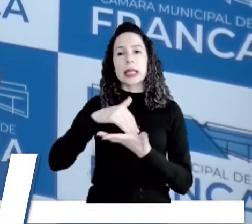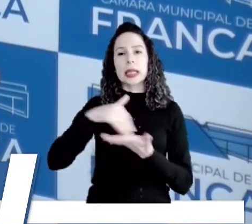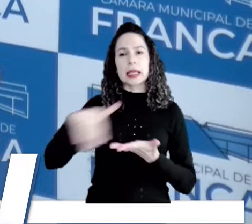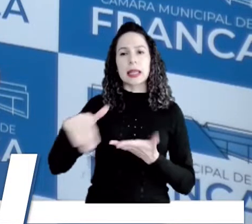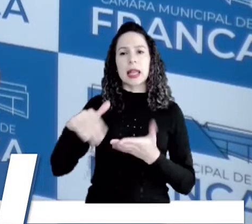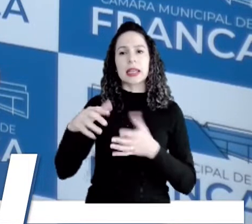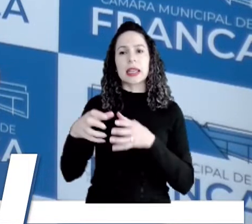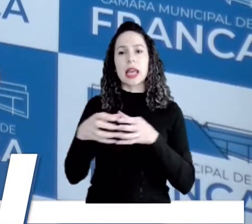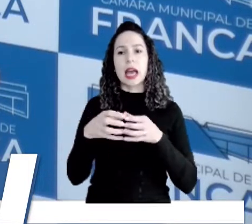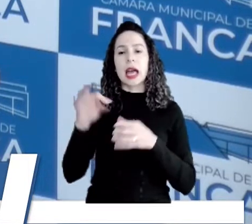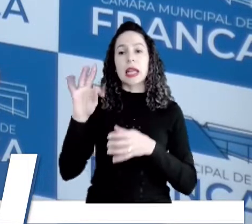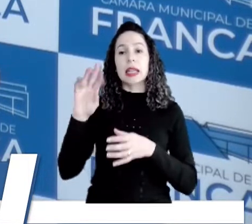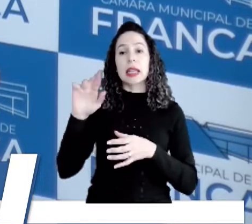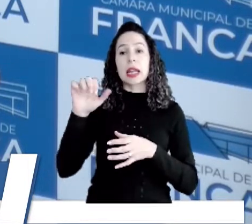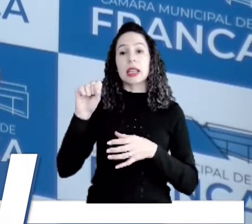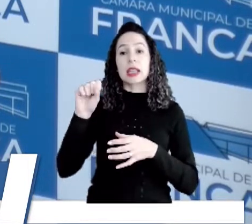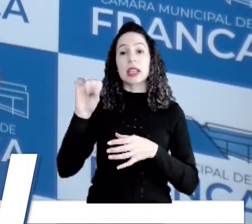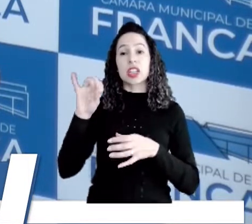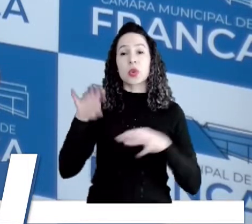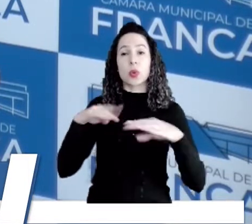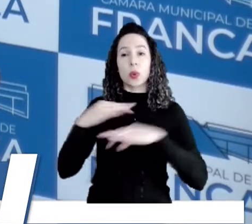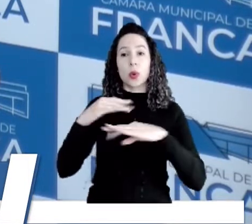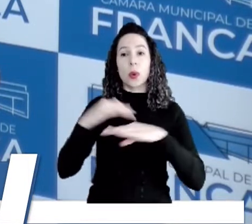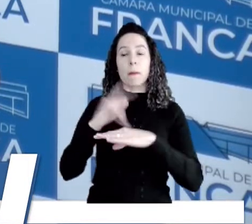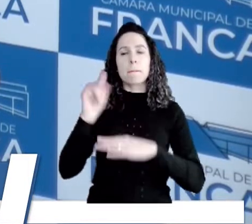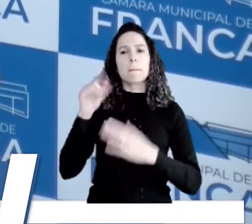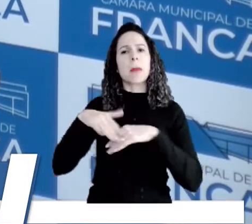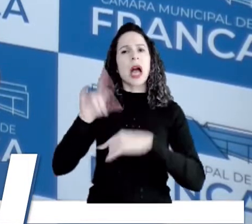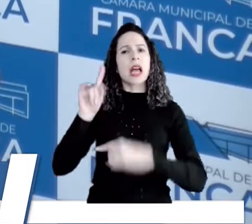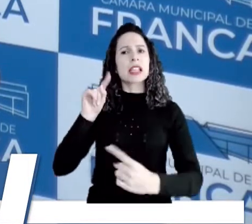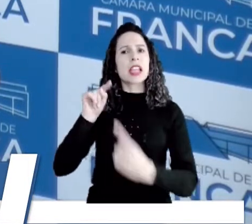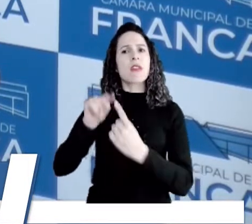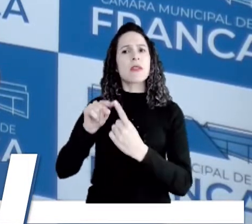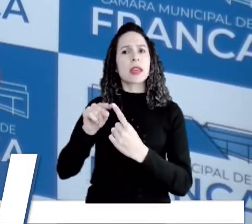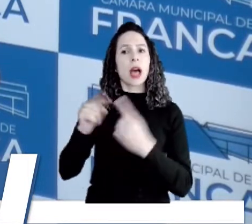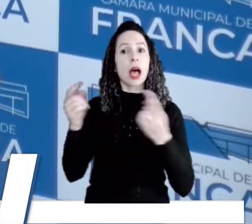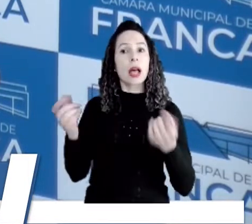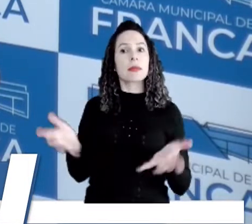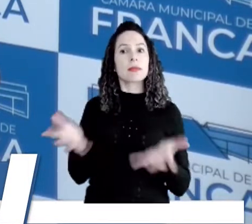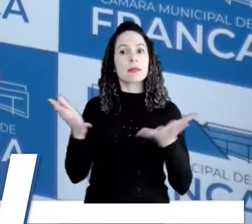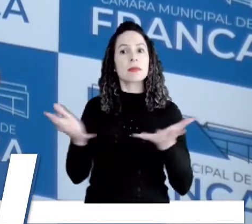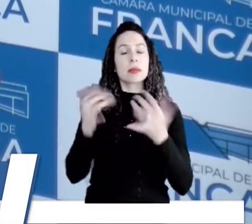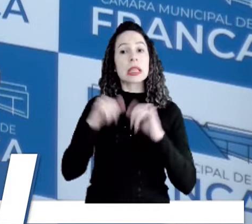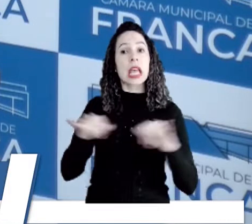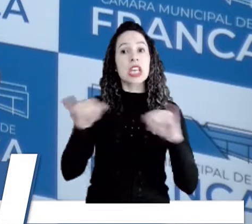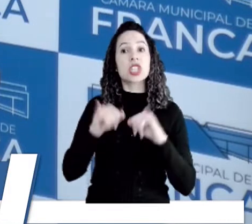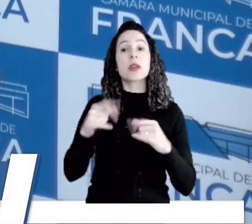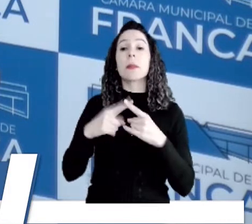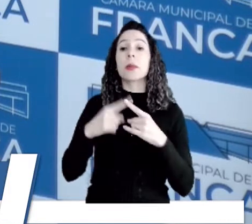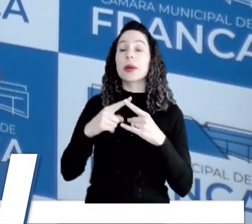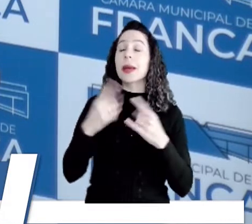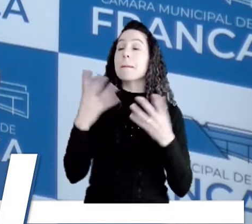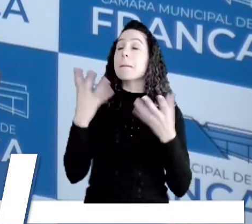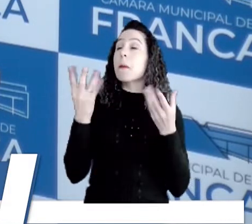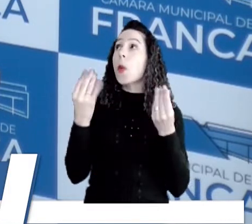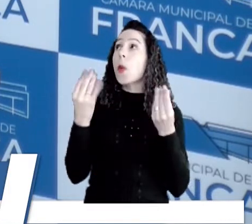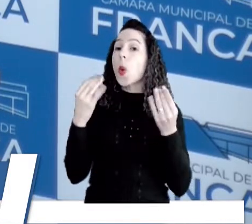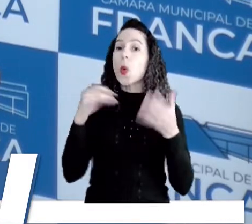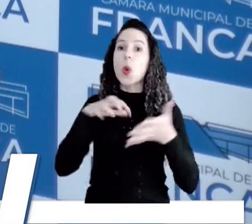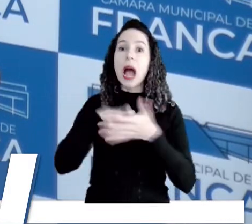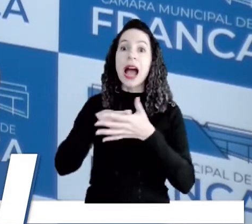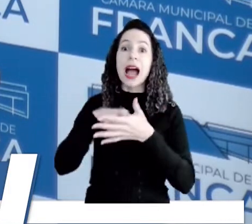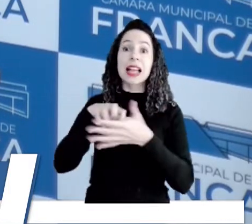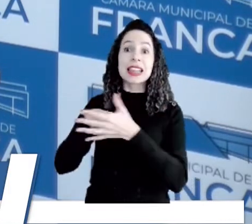Trânsito tem que ser mais eficaz numa campanha, porque estamos com um índice de acidente